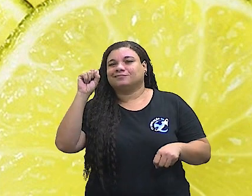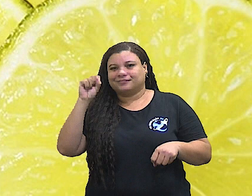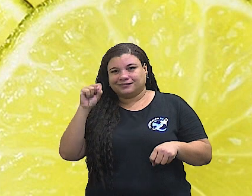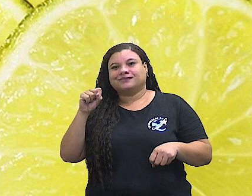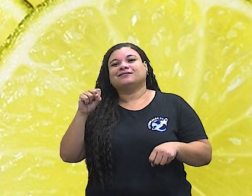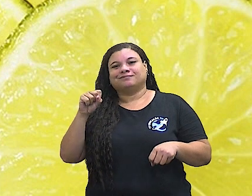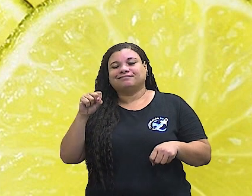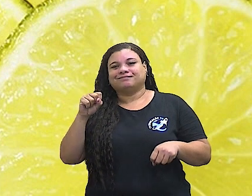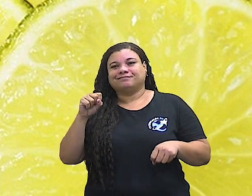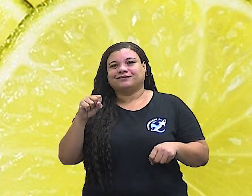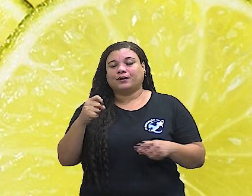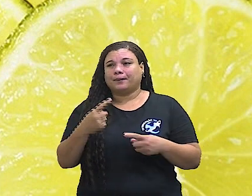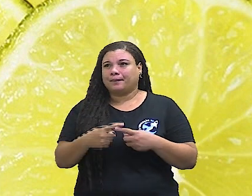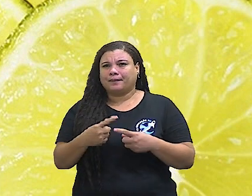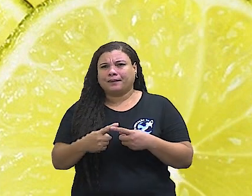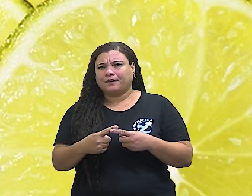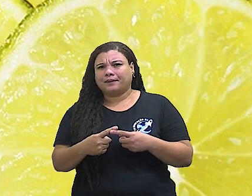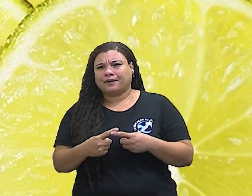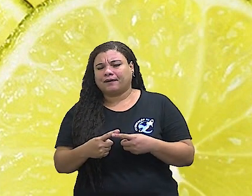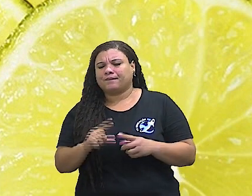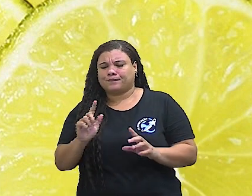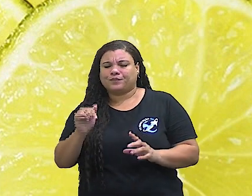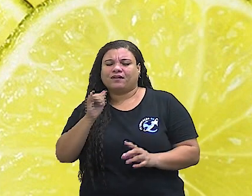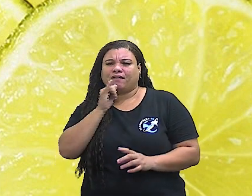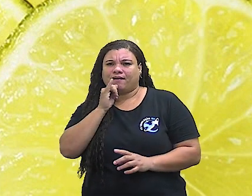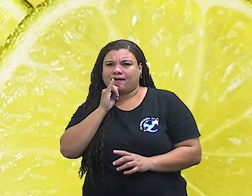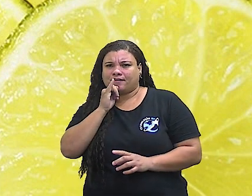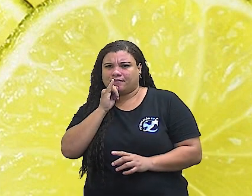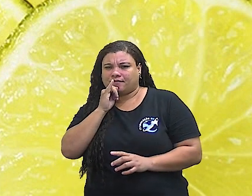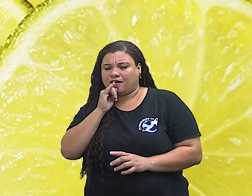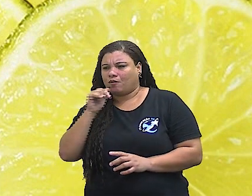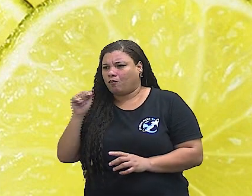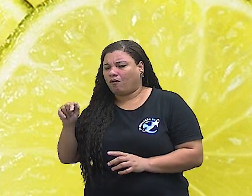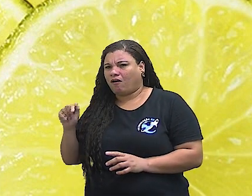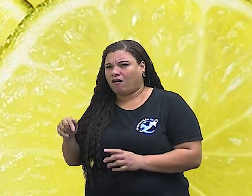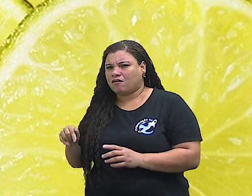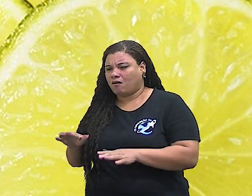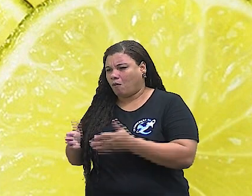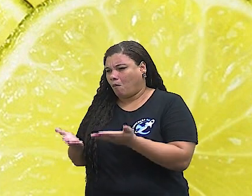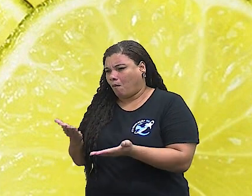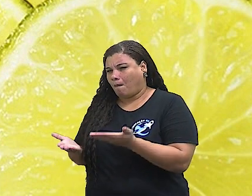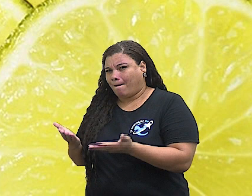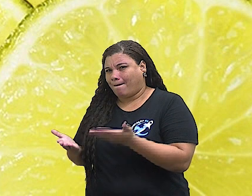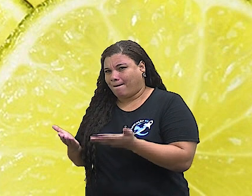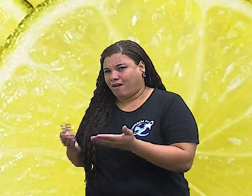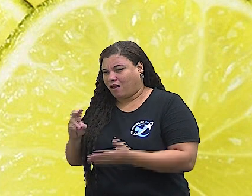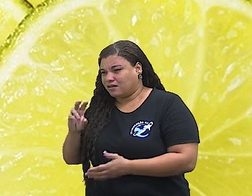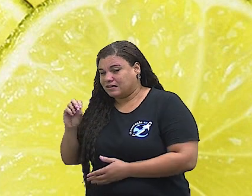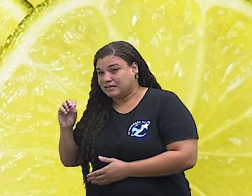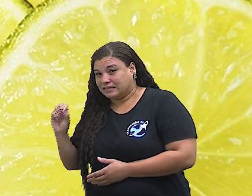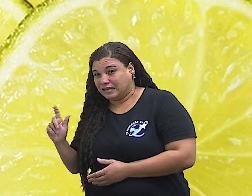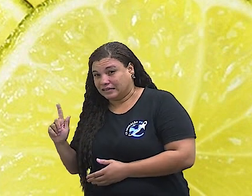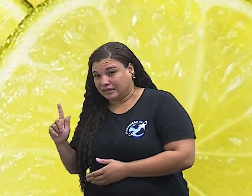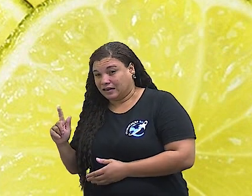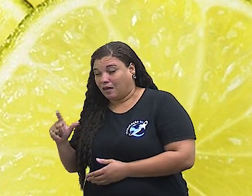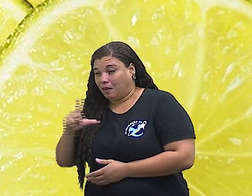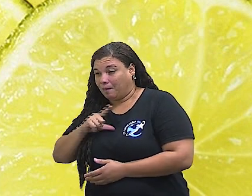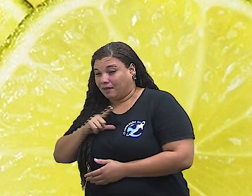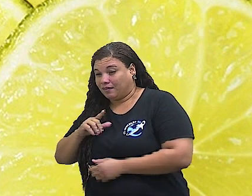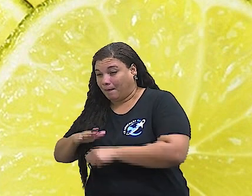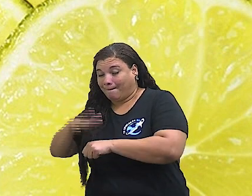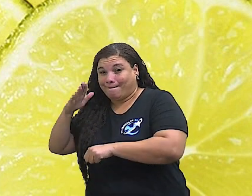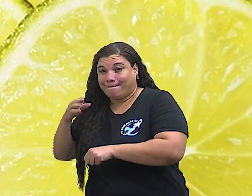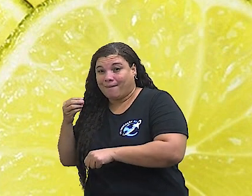que o morango. Ou seja, meio quilo de limões tem mais açúcar do que meio quilo de morangos. Mas o fato de ter